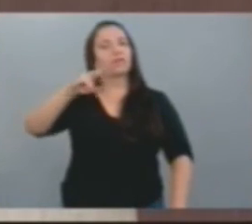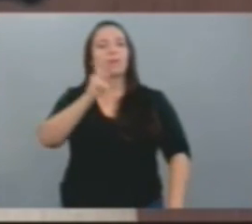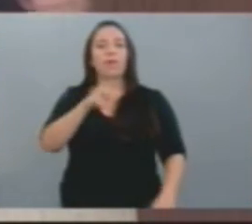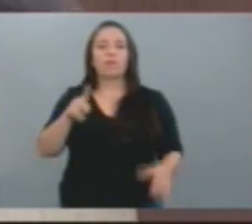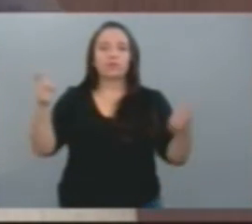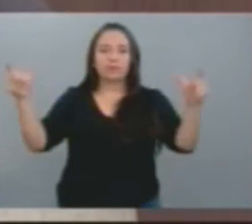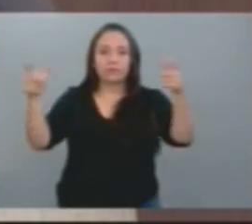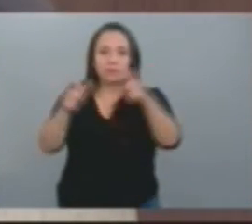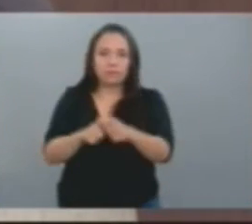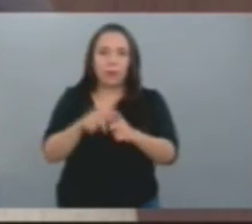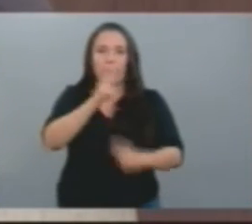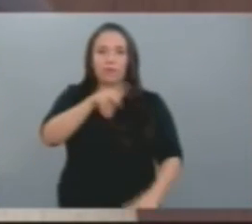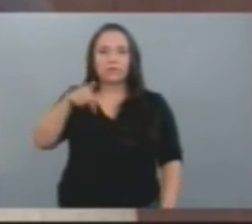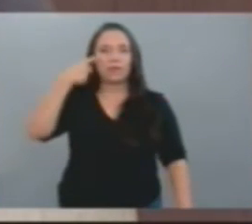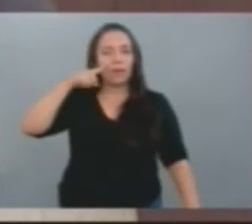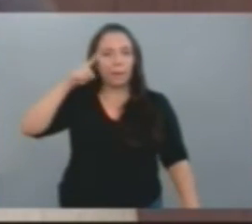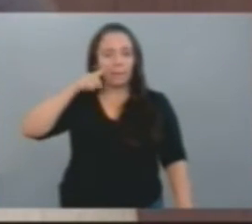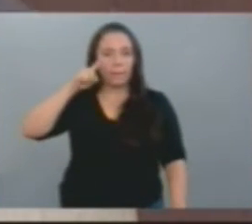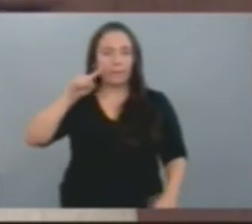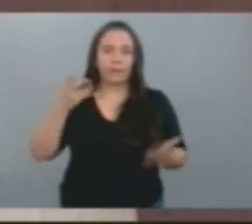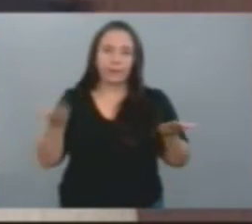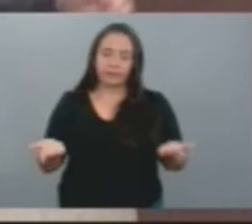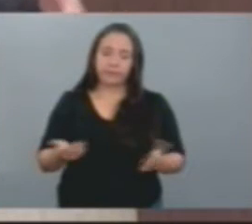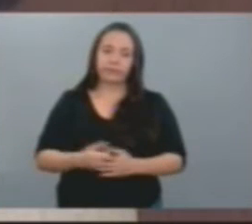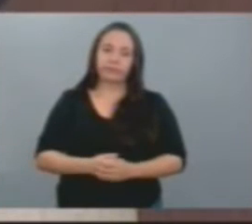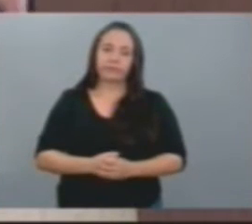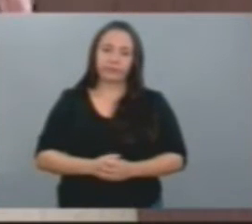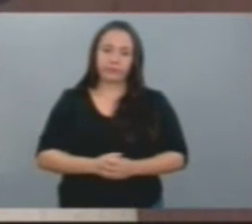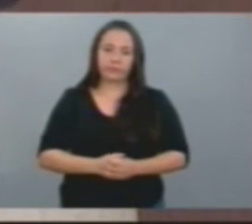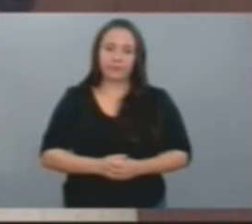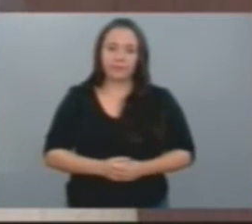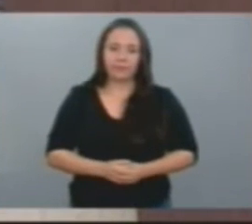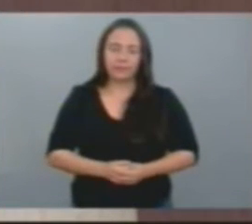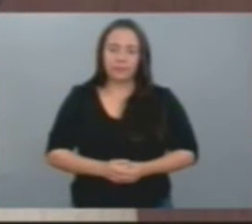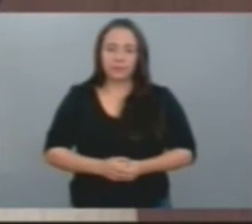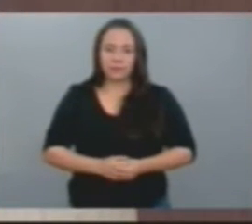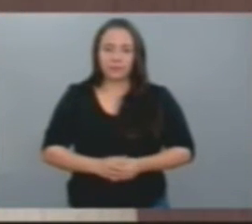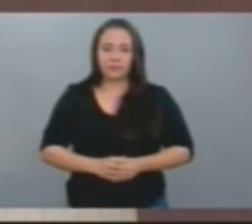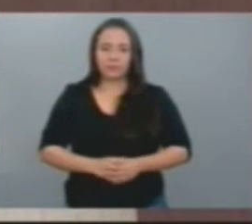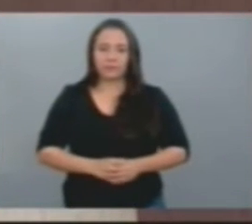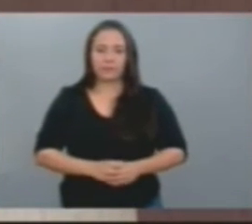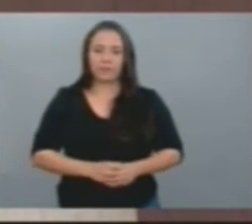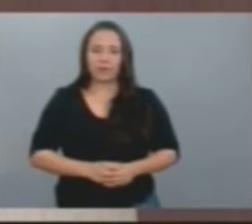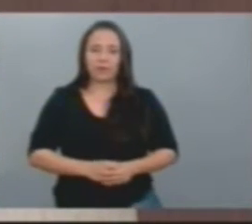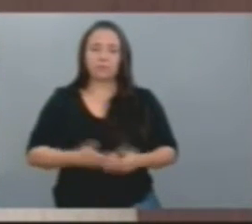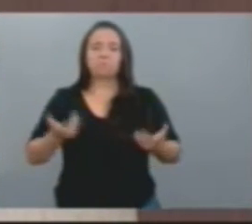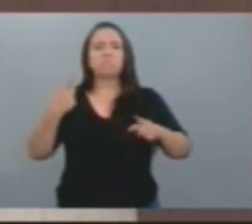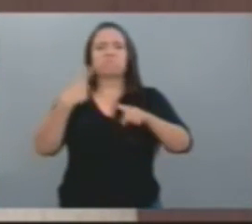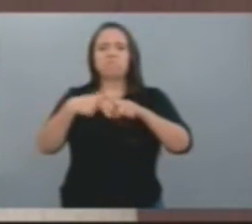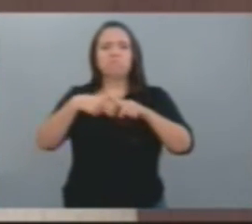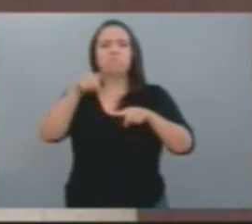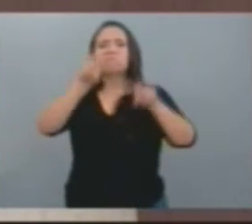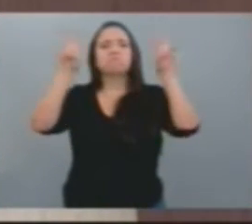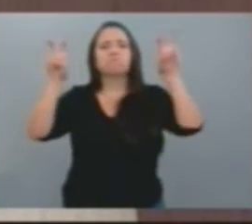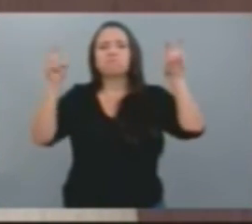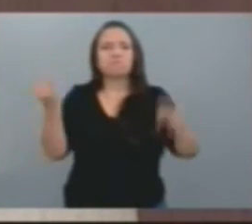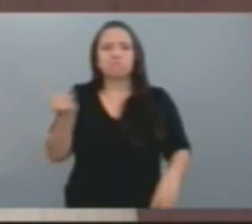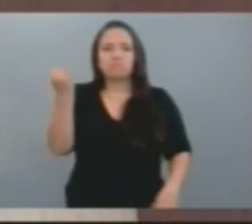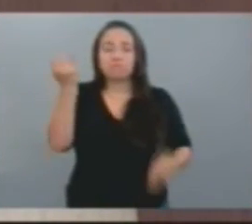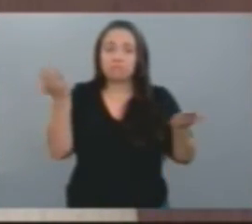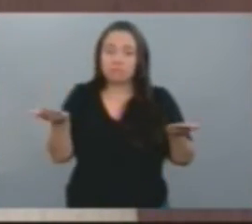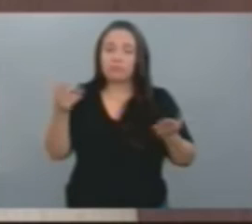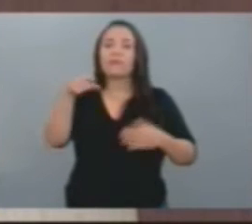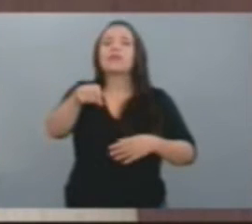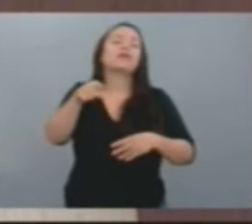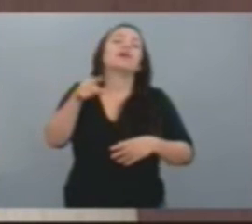área e acabando com o professor diretor de turma. Na prática é isso. E por que isso é importante? Porque o coordenador